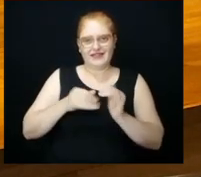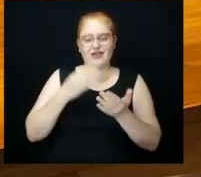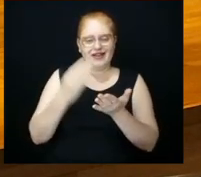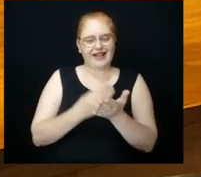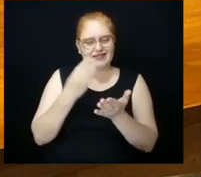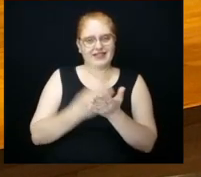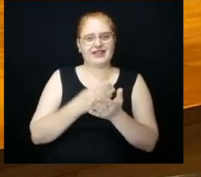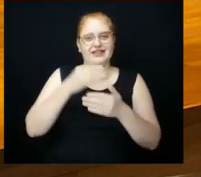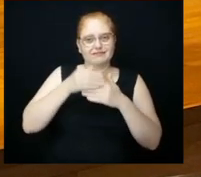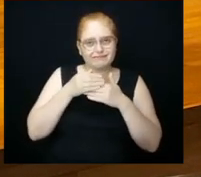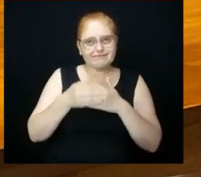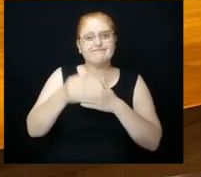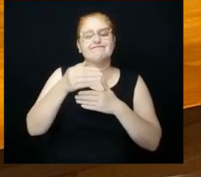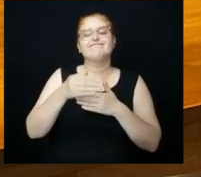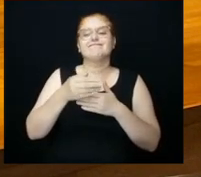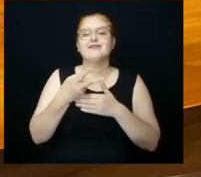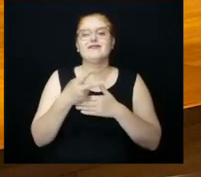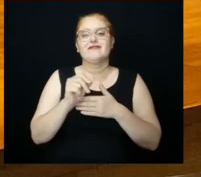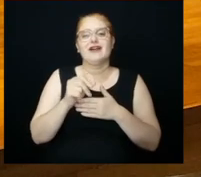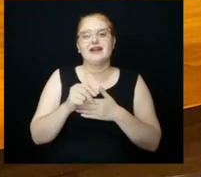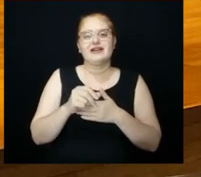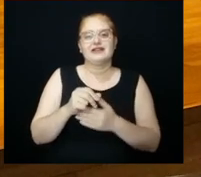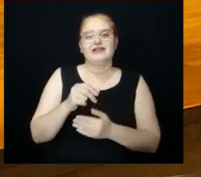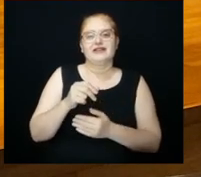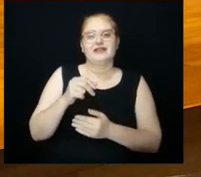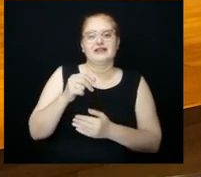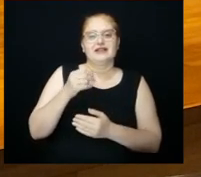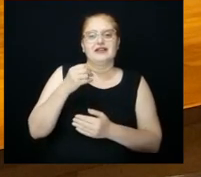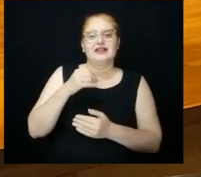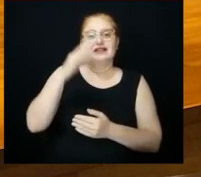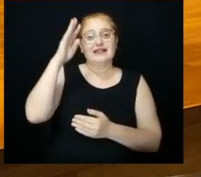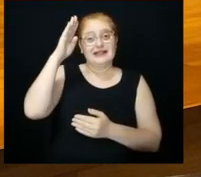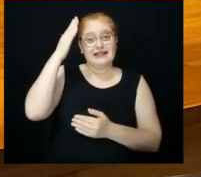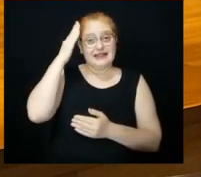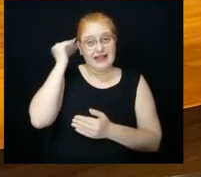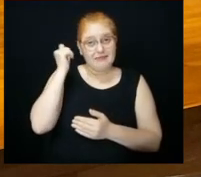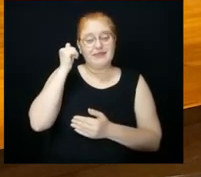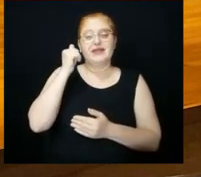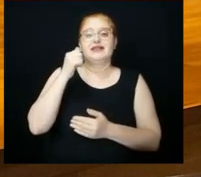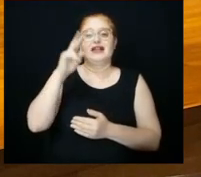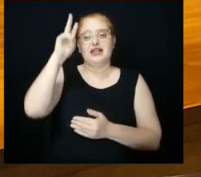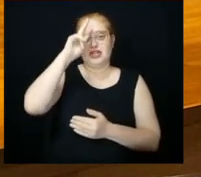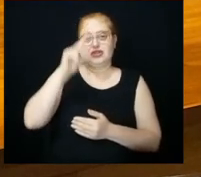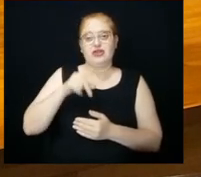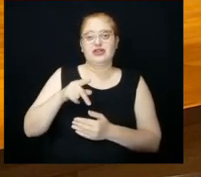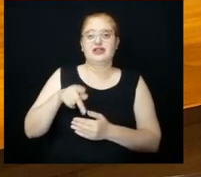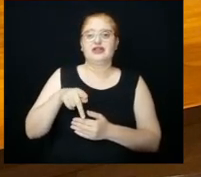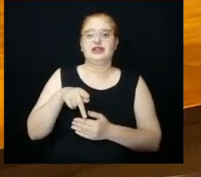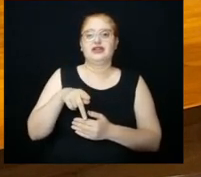e a partir desses cadernos ele também vai reviver a história do Kinzu.